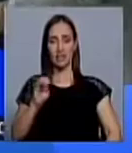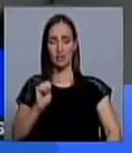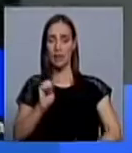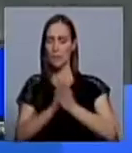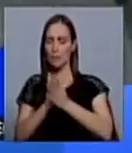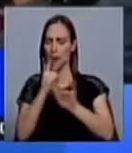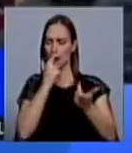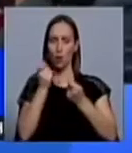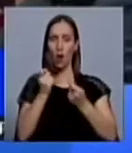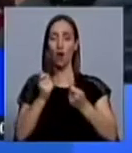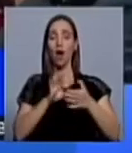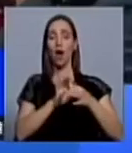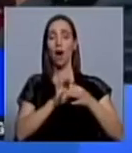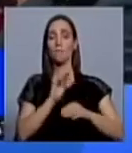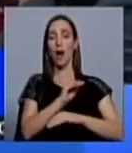e ao poder político,